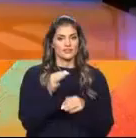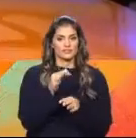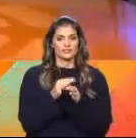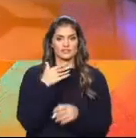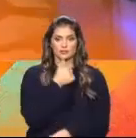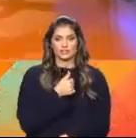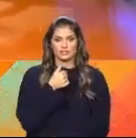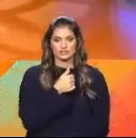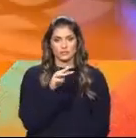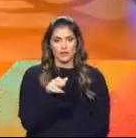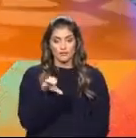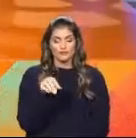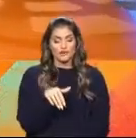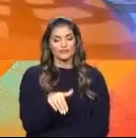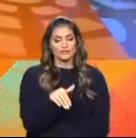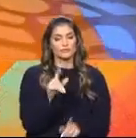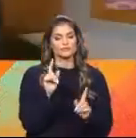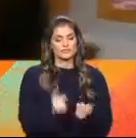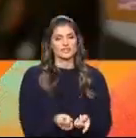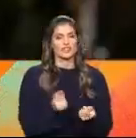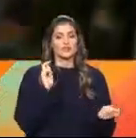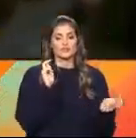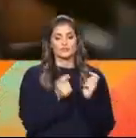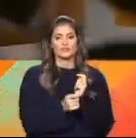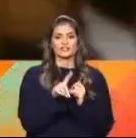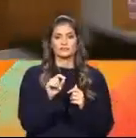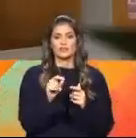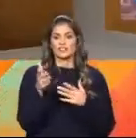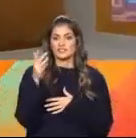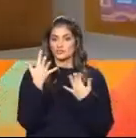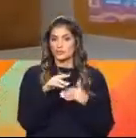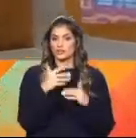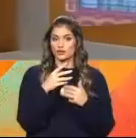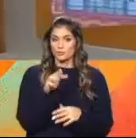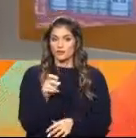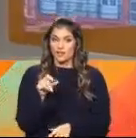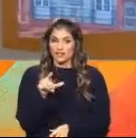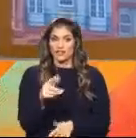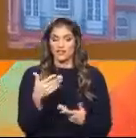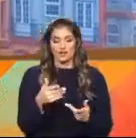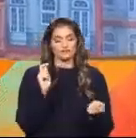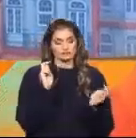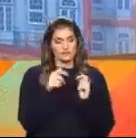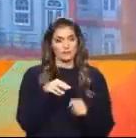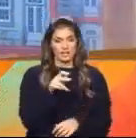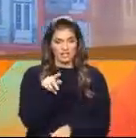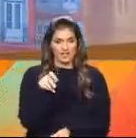bonita, o baile vai começar. Olha, mira, mira, mira, dançando com alegria, o anel já virou. Olha, mira, Maria.